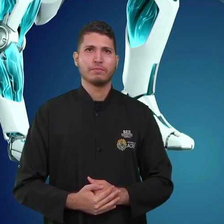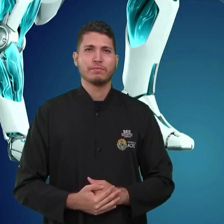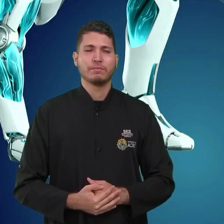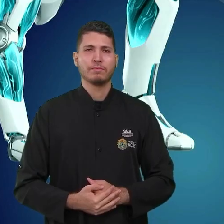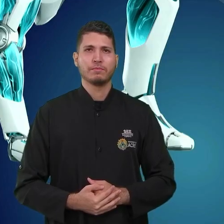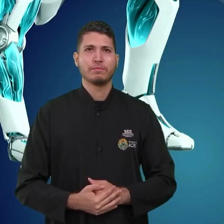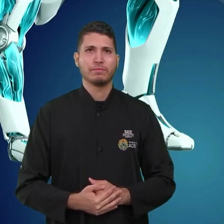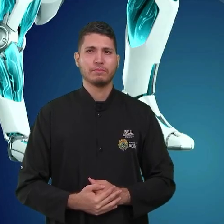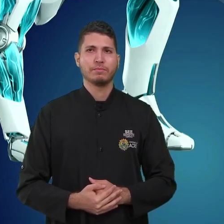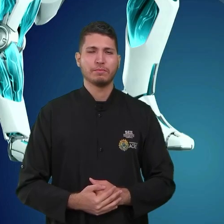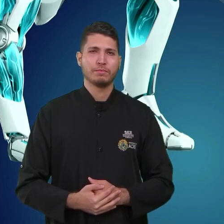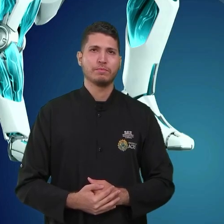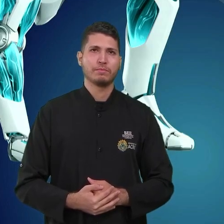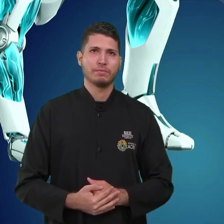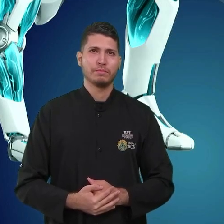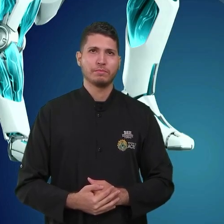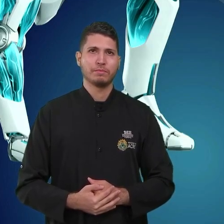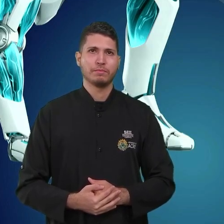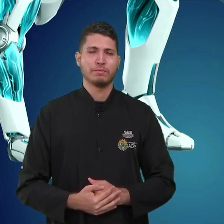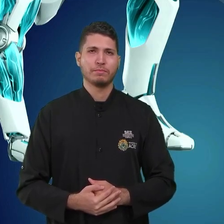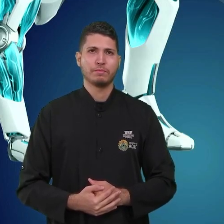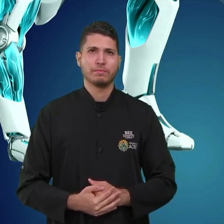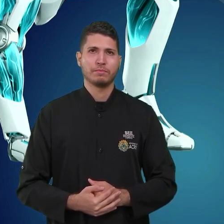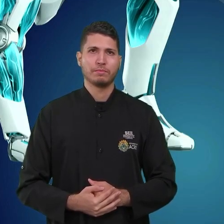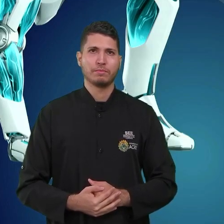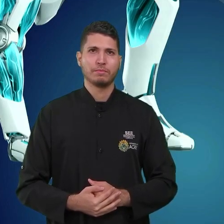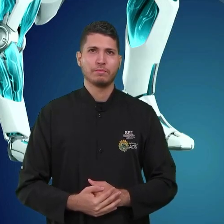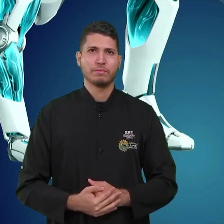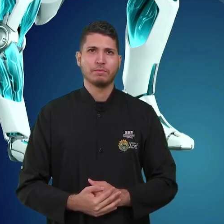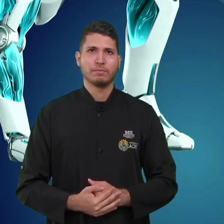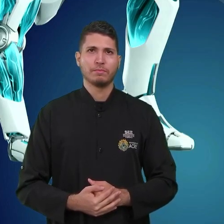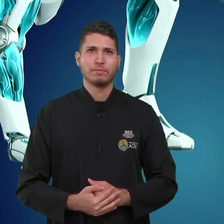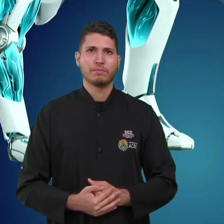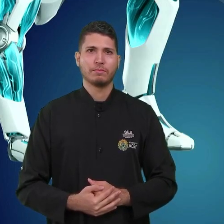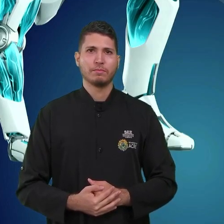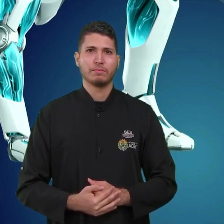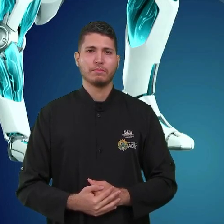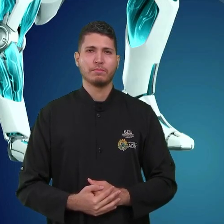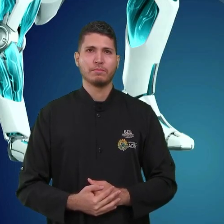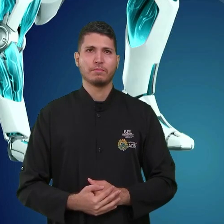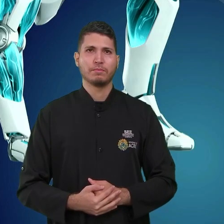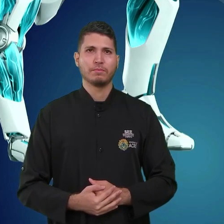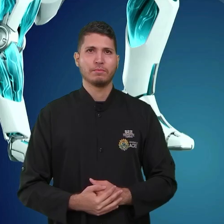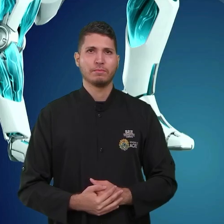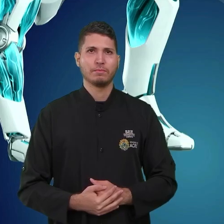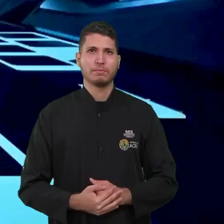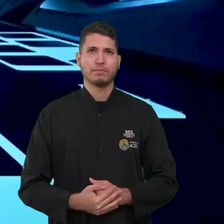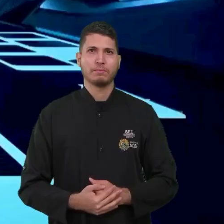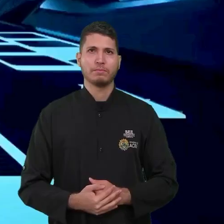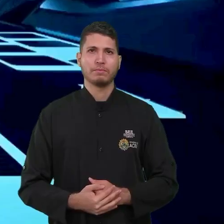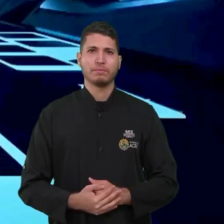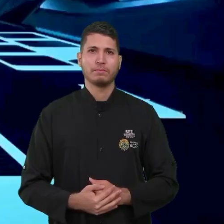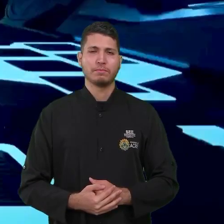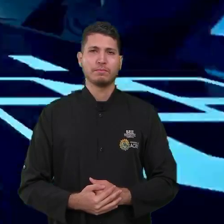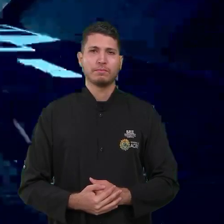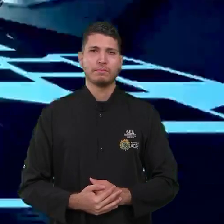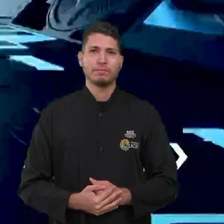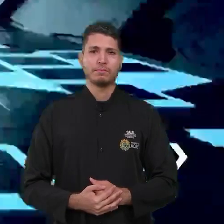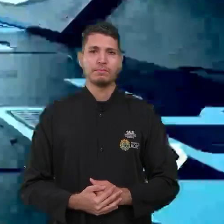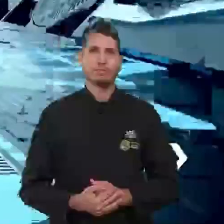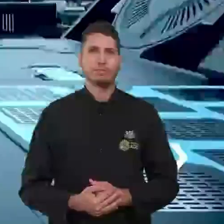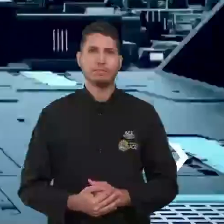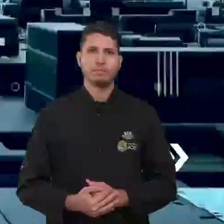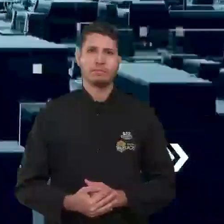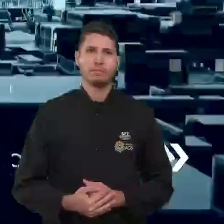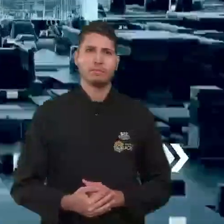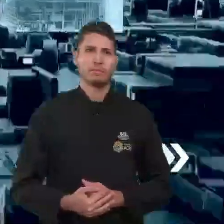conforme vocês conseguem observar aí na imagem, tá? A chamada IA, que é a inteligência artificial. Bem, o